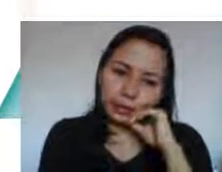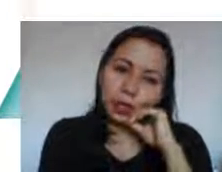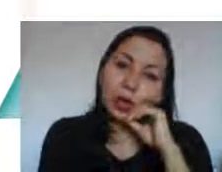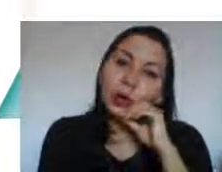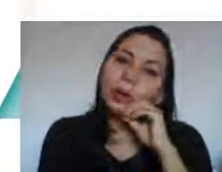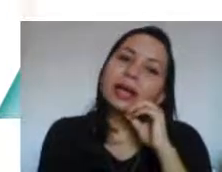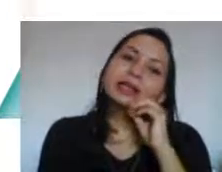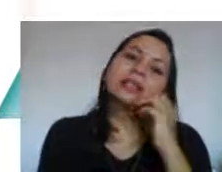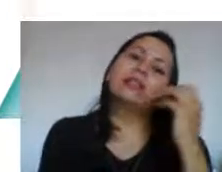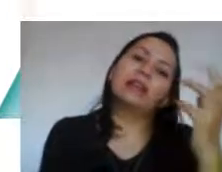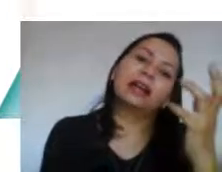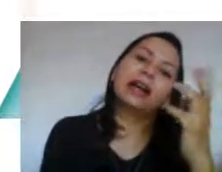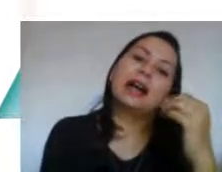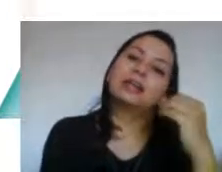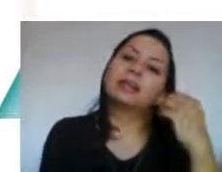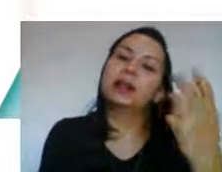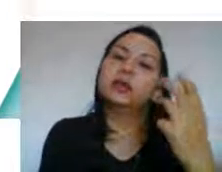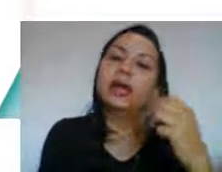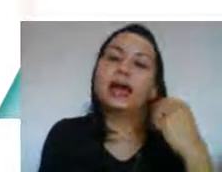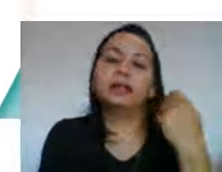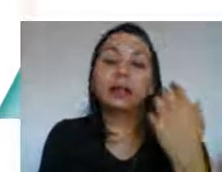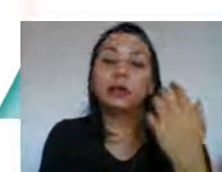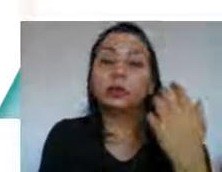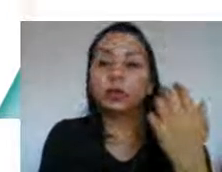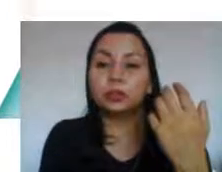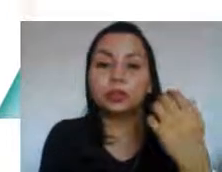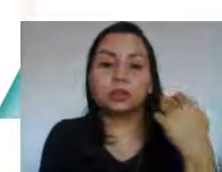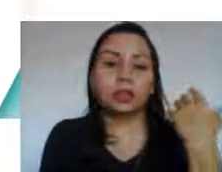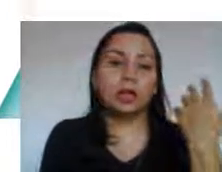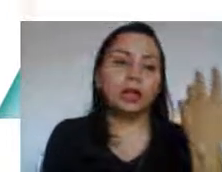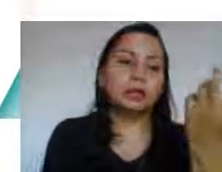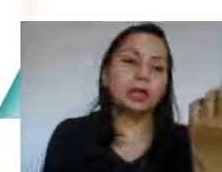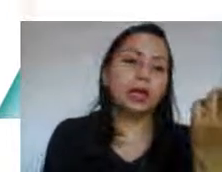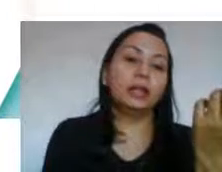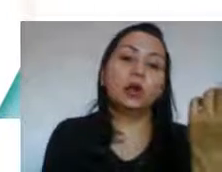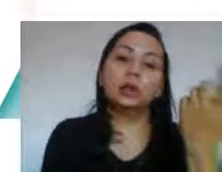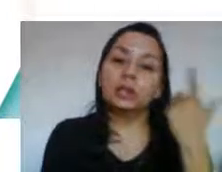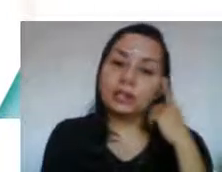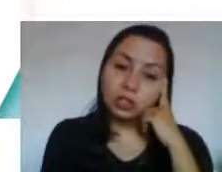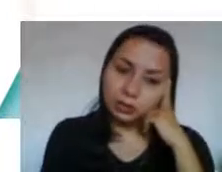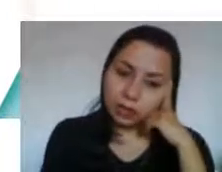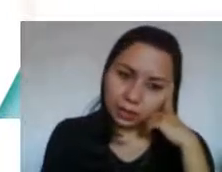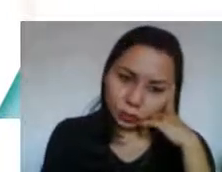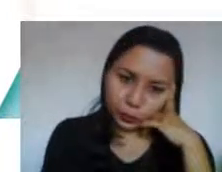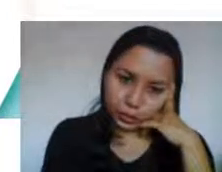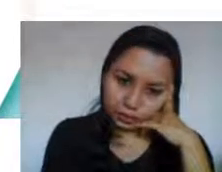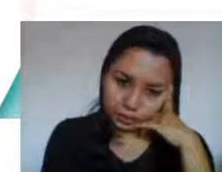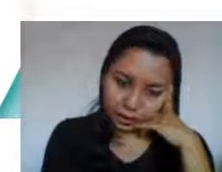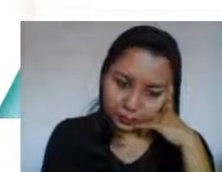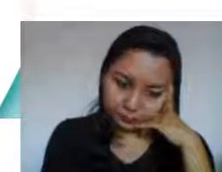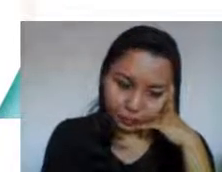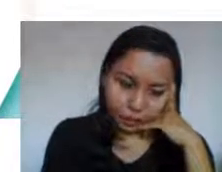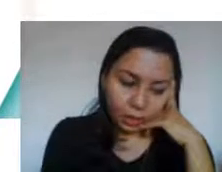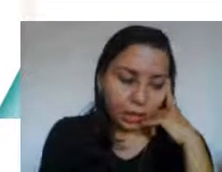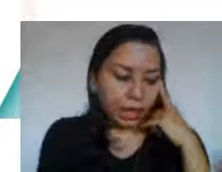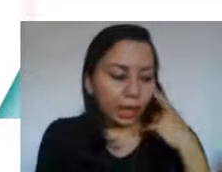tradicionais, como aquelas que vivem da caça, da coleta, da agricultura de subsistência, entre outras atividades de pequena